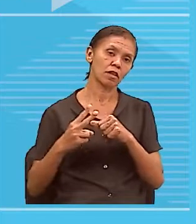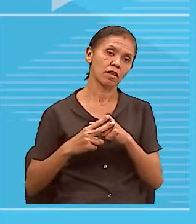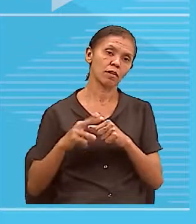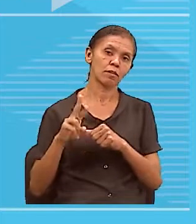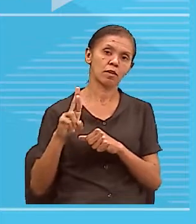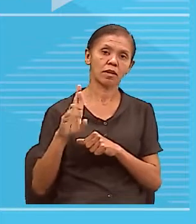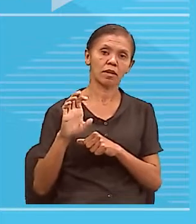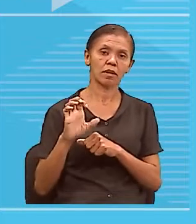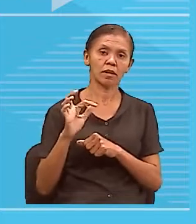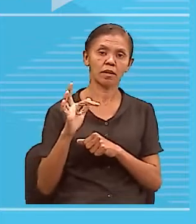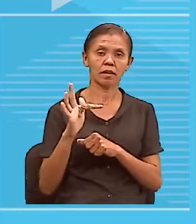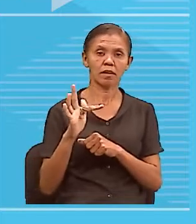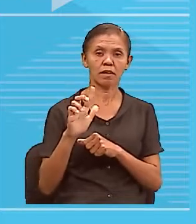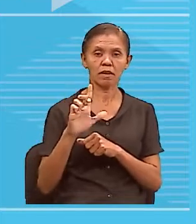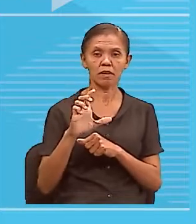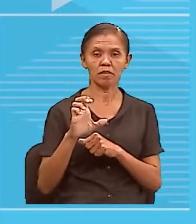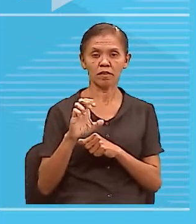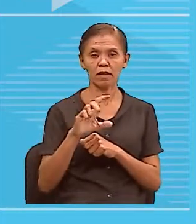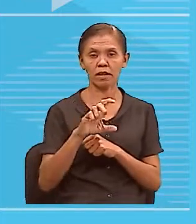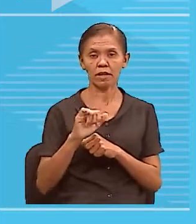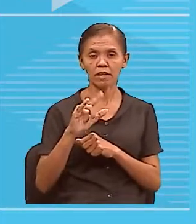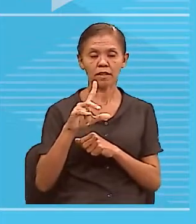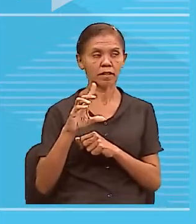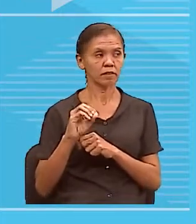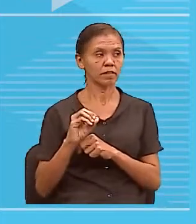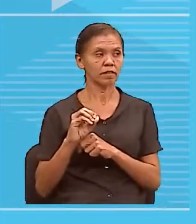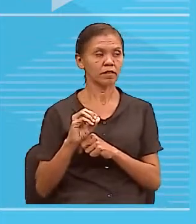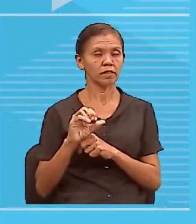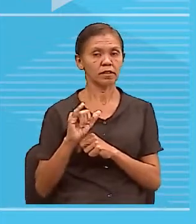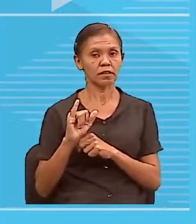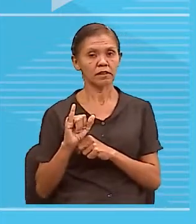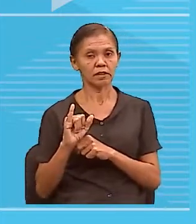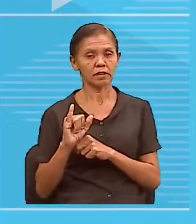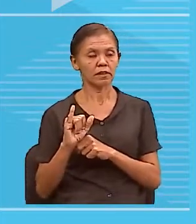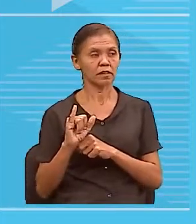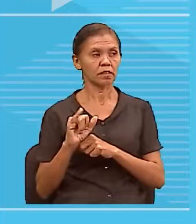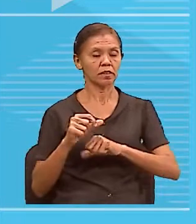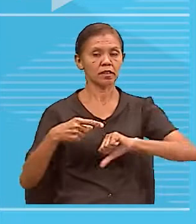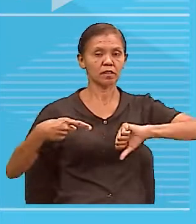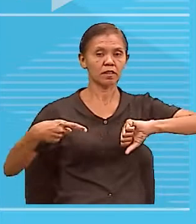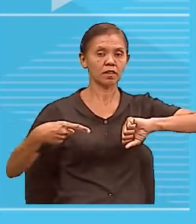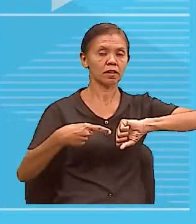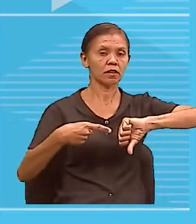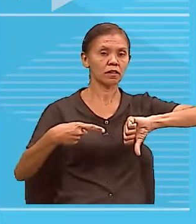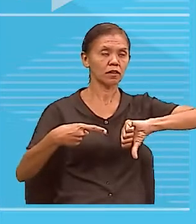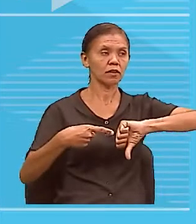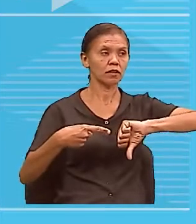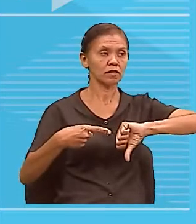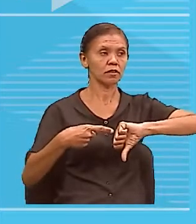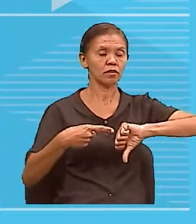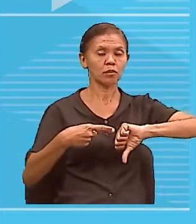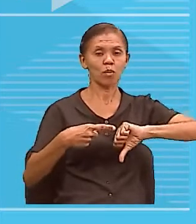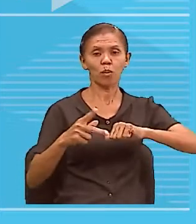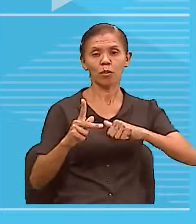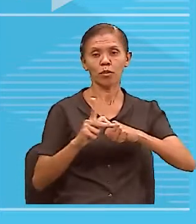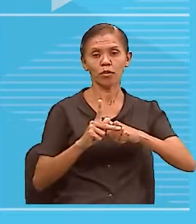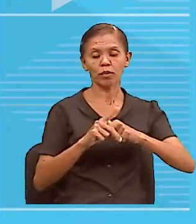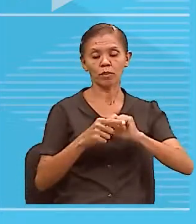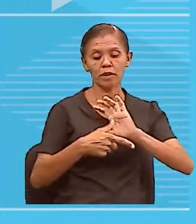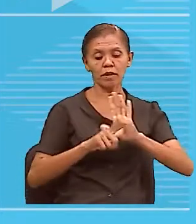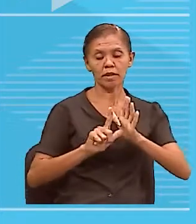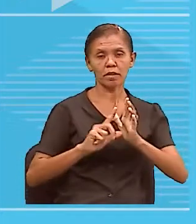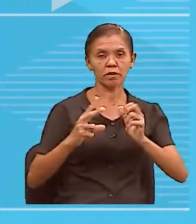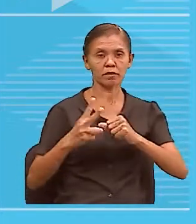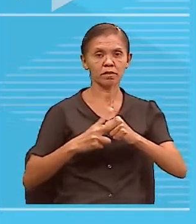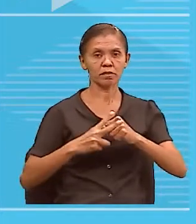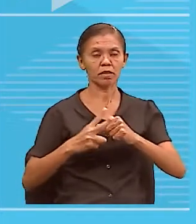imperativo negativo eu já posso ir dizendo para vocês negativo que o pronome vai antes do verbo por exemplo eu